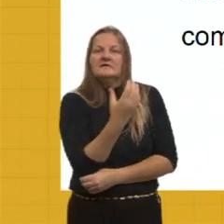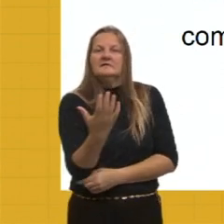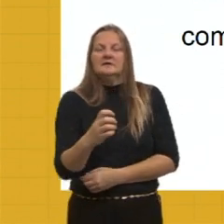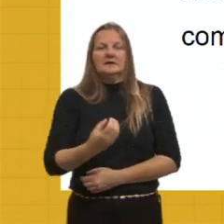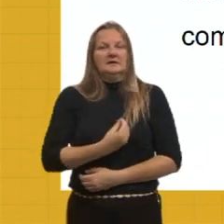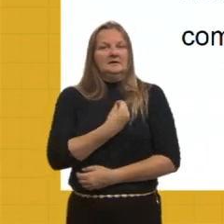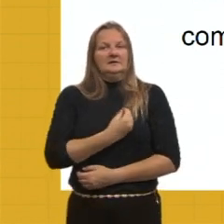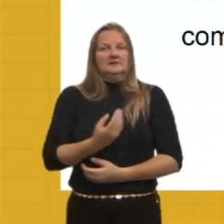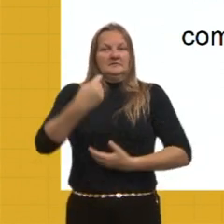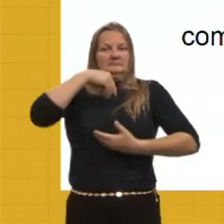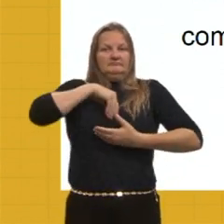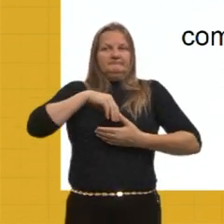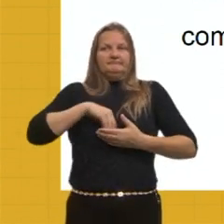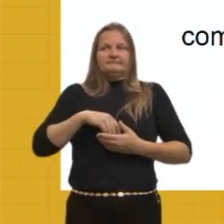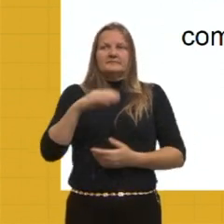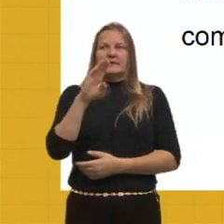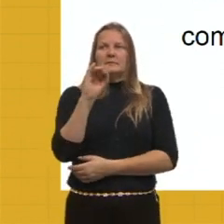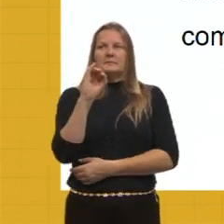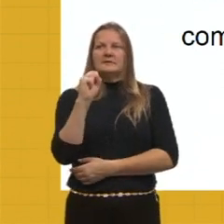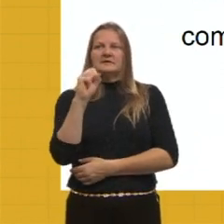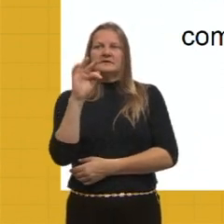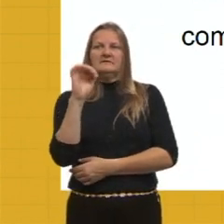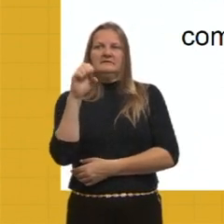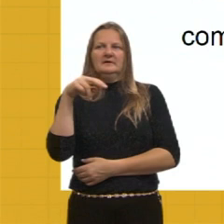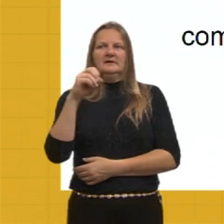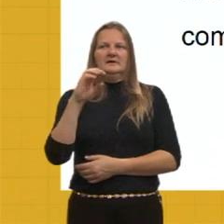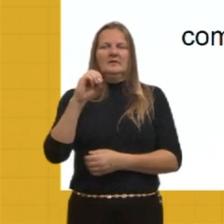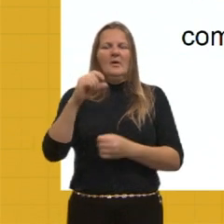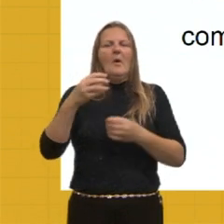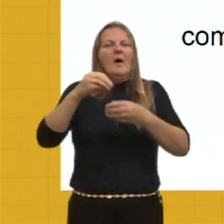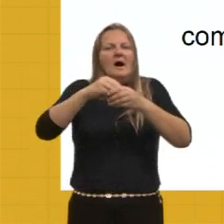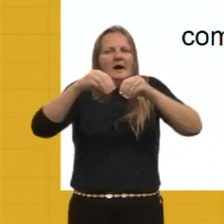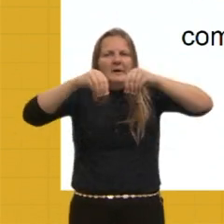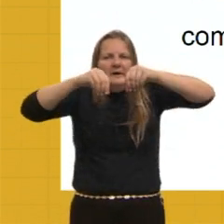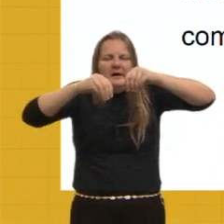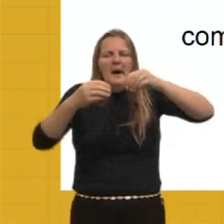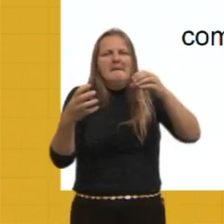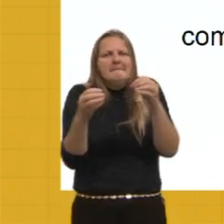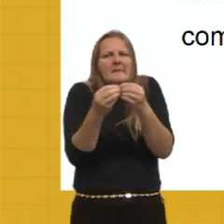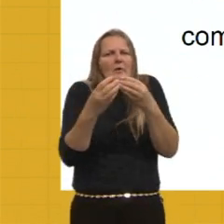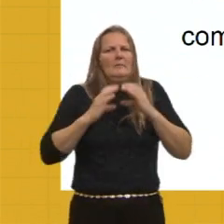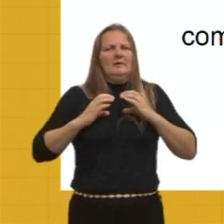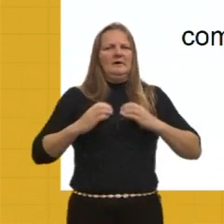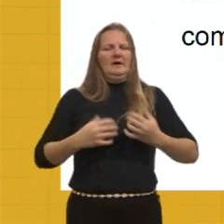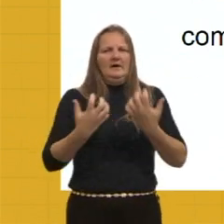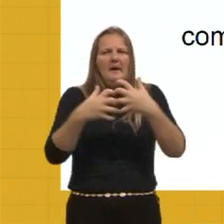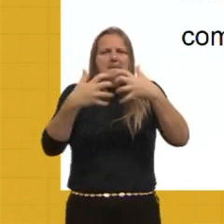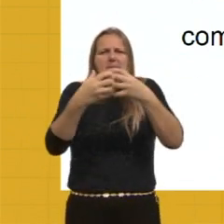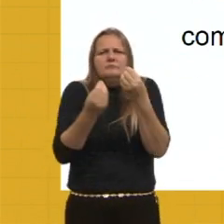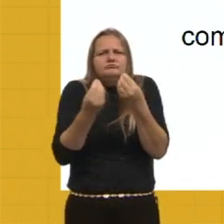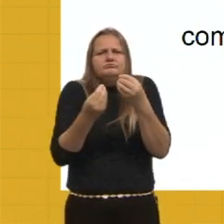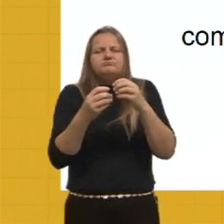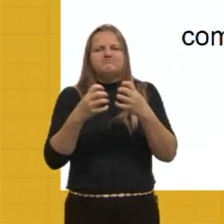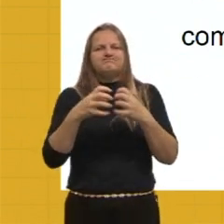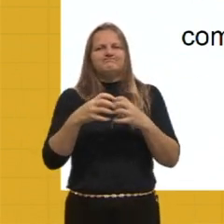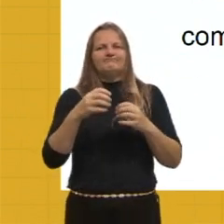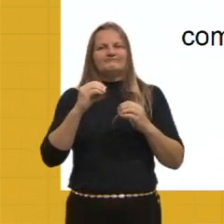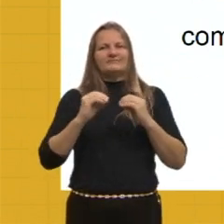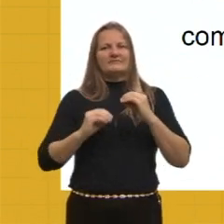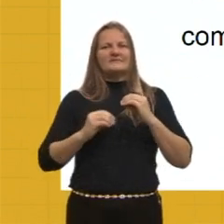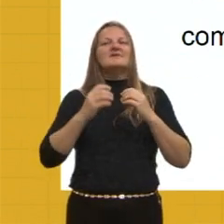o bisfenol Né que é uma substância ali do microplástico se comporta como um disruptor endócrino